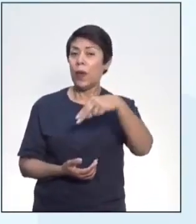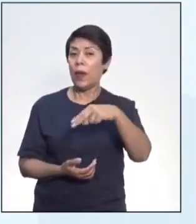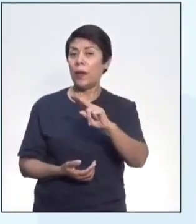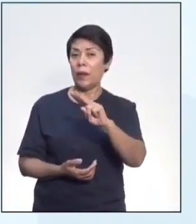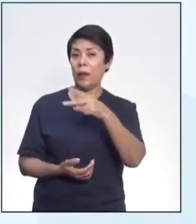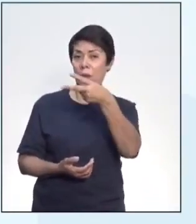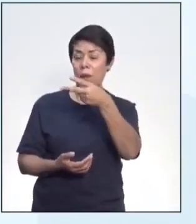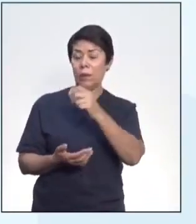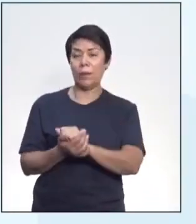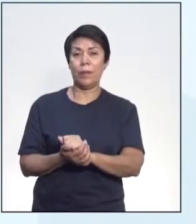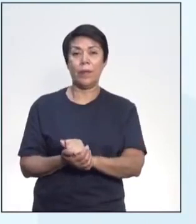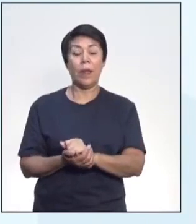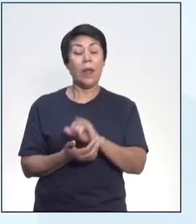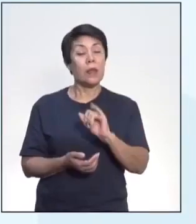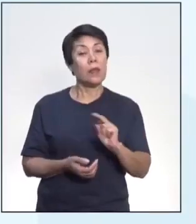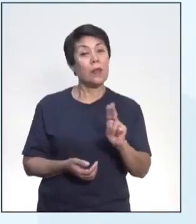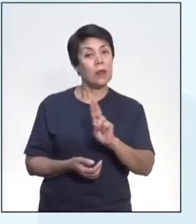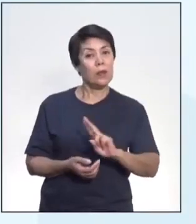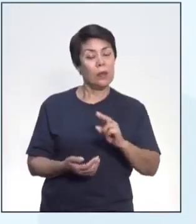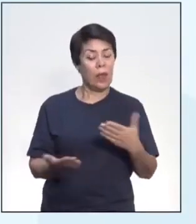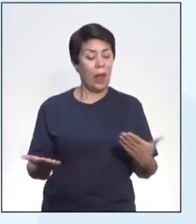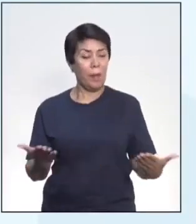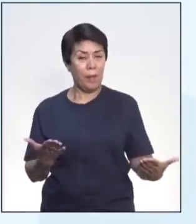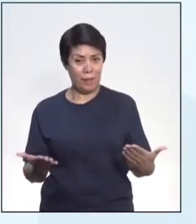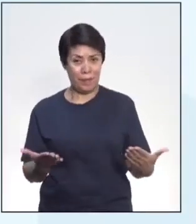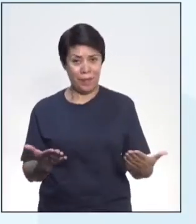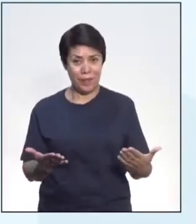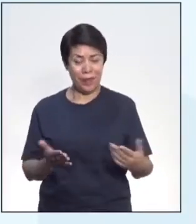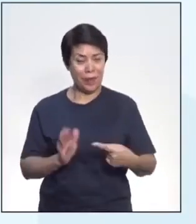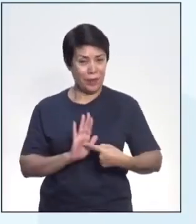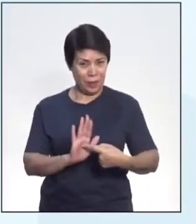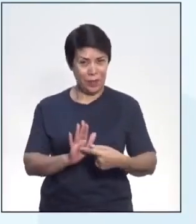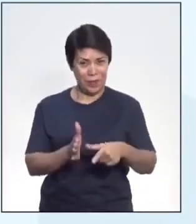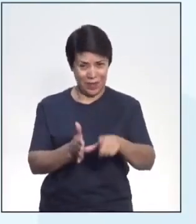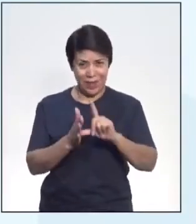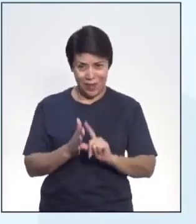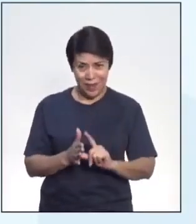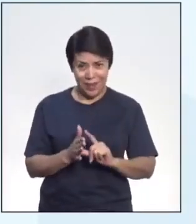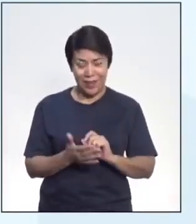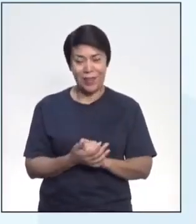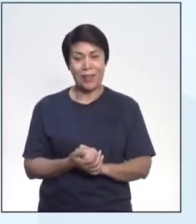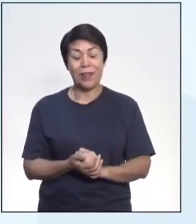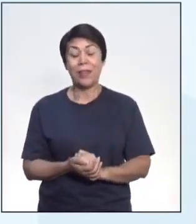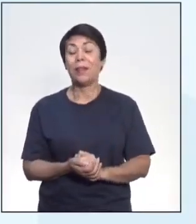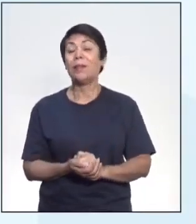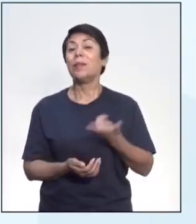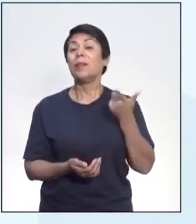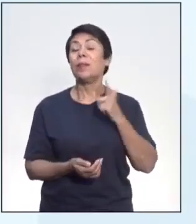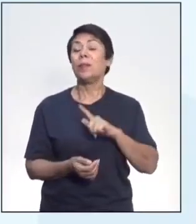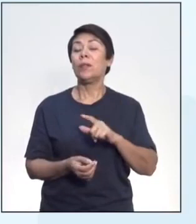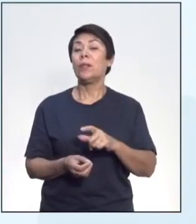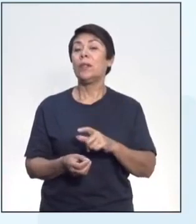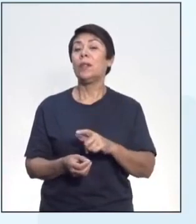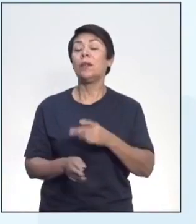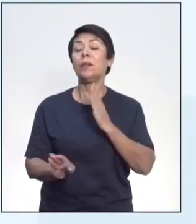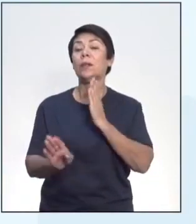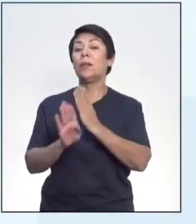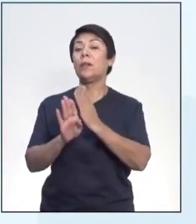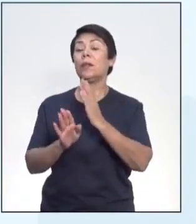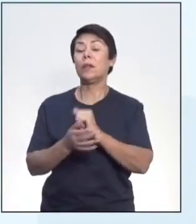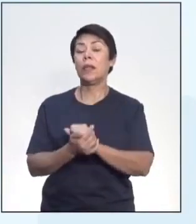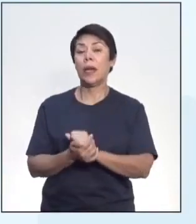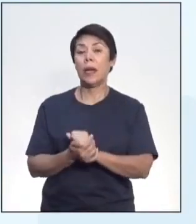N2. Então, se eu usar minha reação balanceada, como eu mostrei para vocês lá anteriormente, eu vou ter